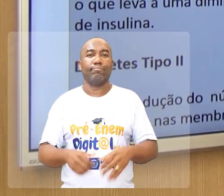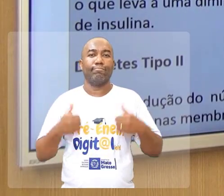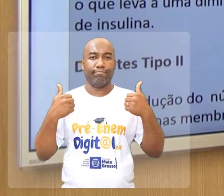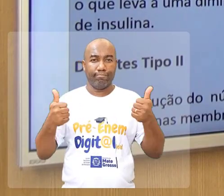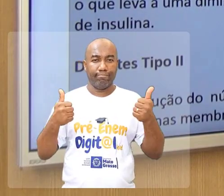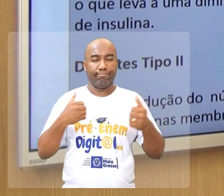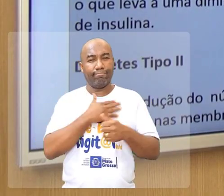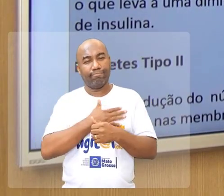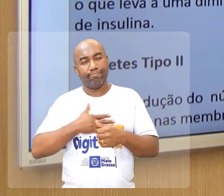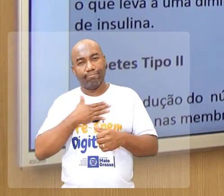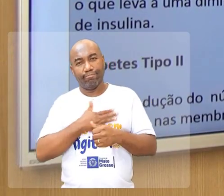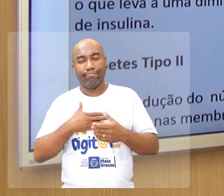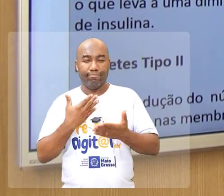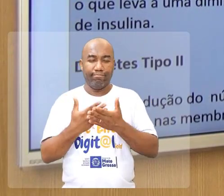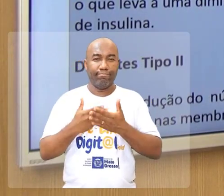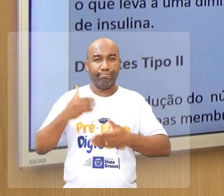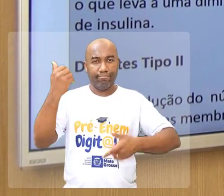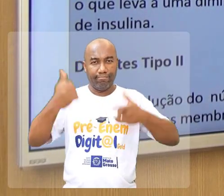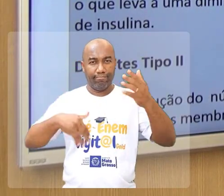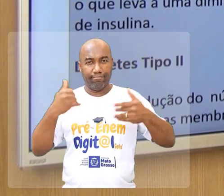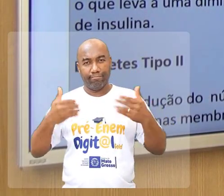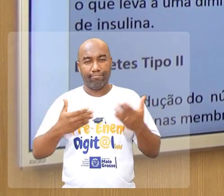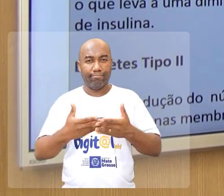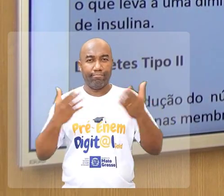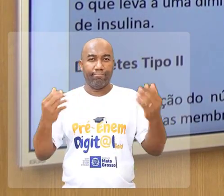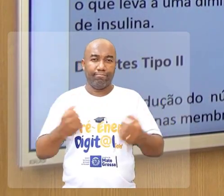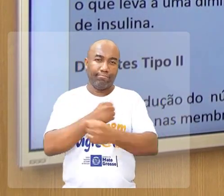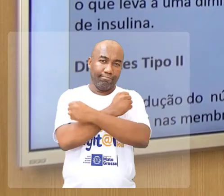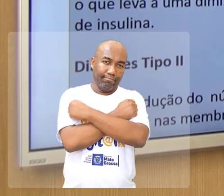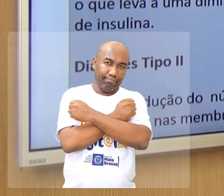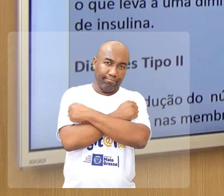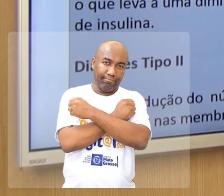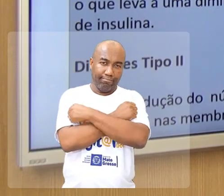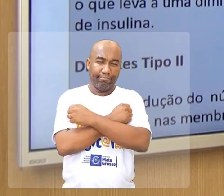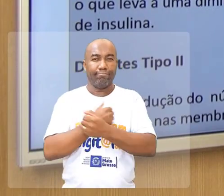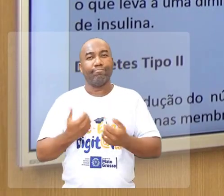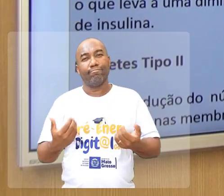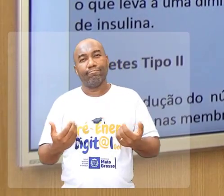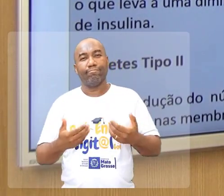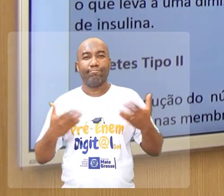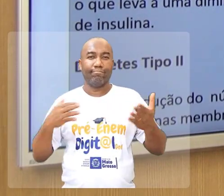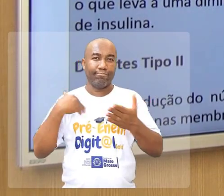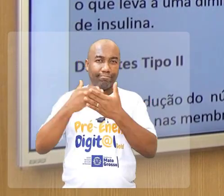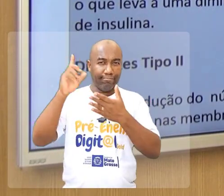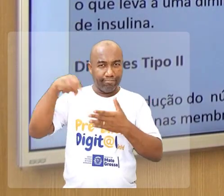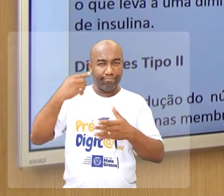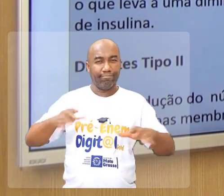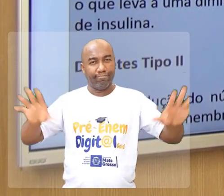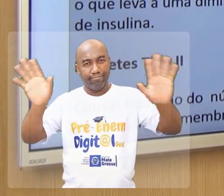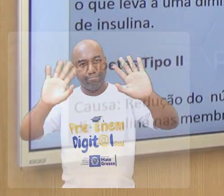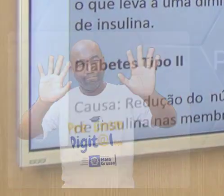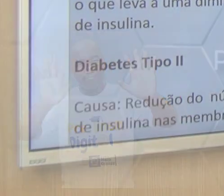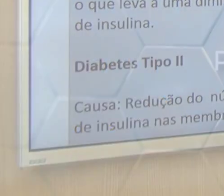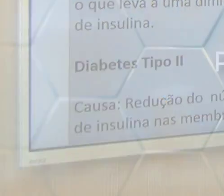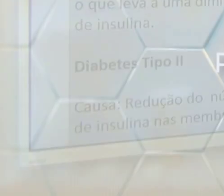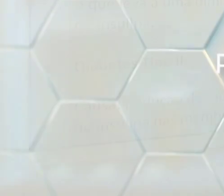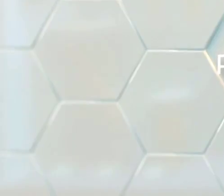Pessoal, foi um prazer para mim poder falar com vocês mais uma vez. Um grande abraço e até o nosso próximo encontro. Valeu!